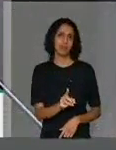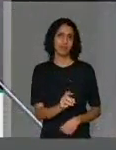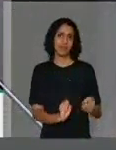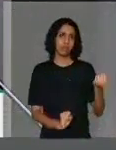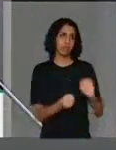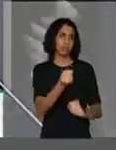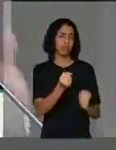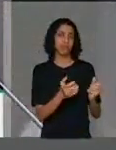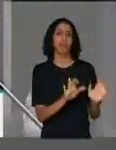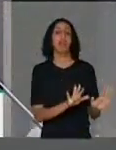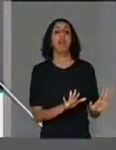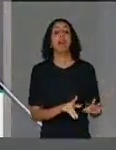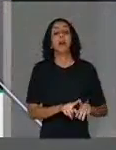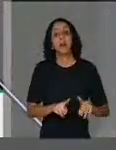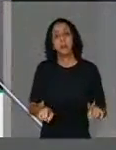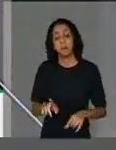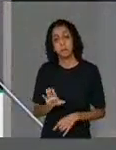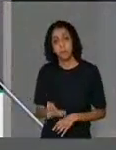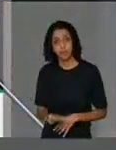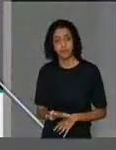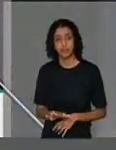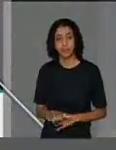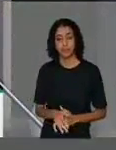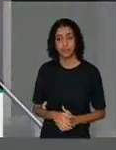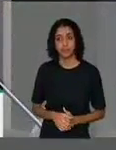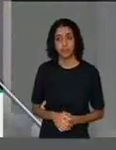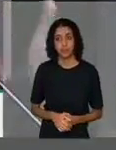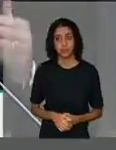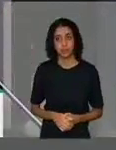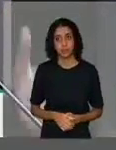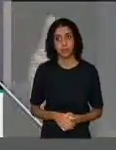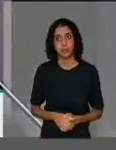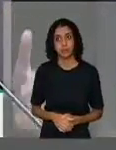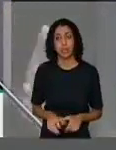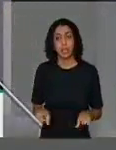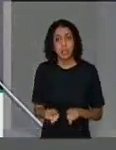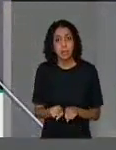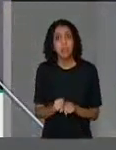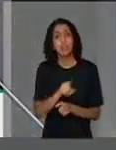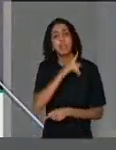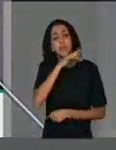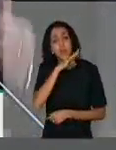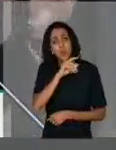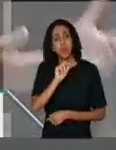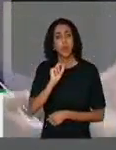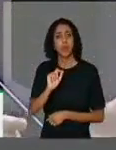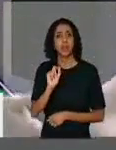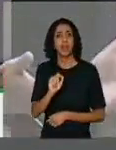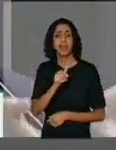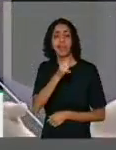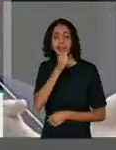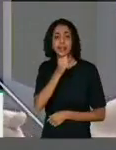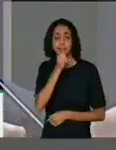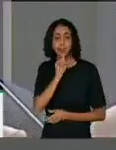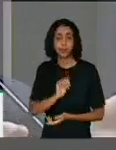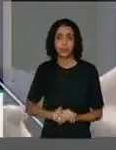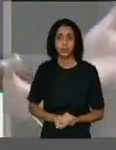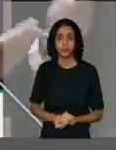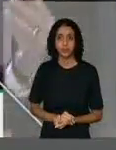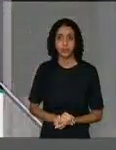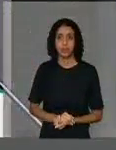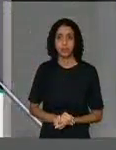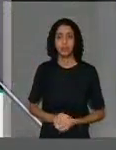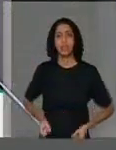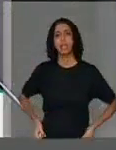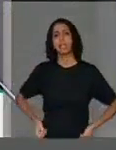população. Mas, mesmo sob esta ótica, é também um péssimo negócio fiscal, ou seja, gasta-se muito mais